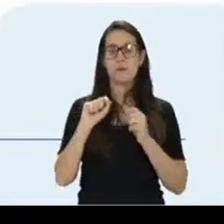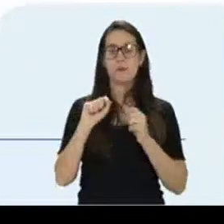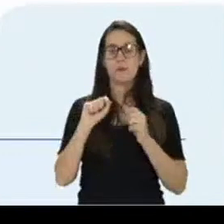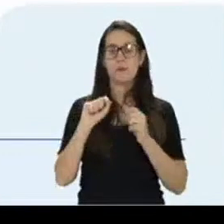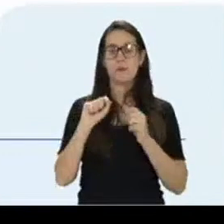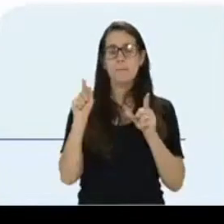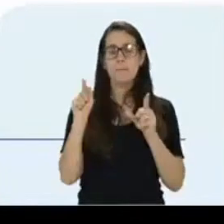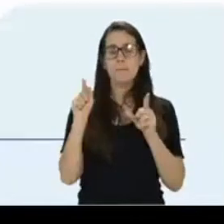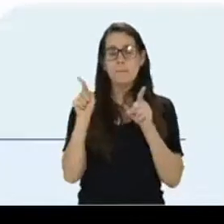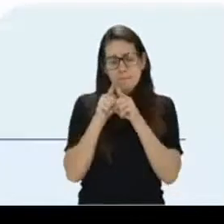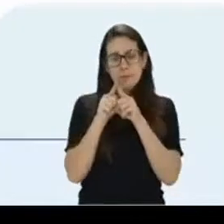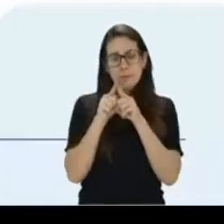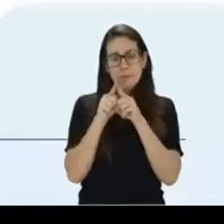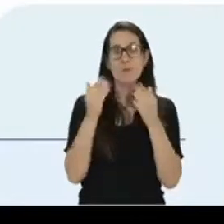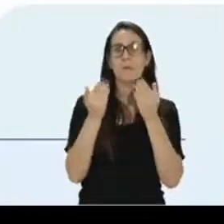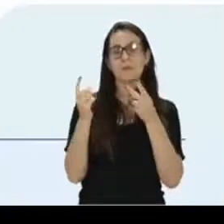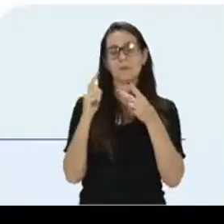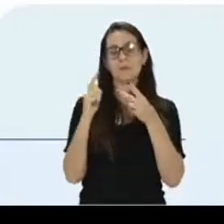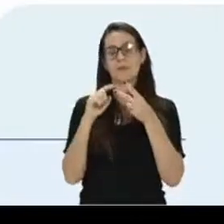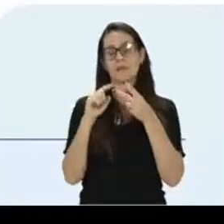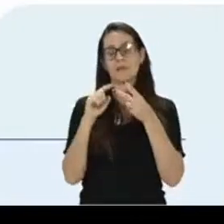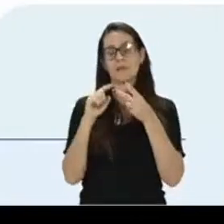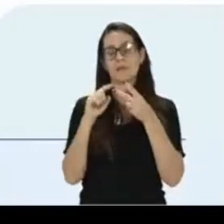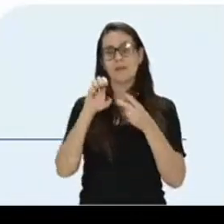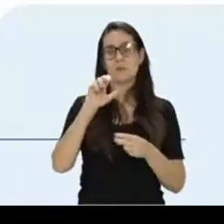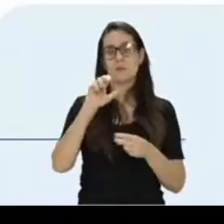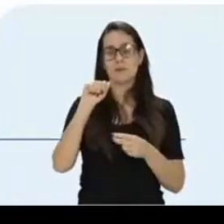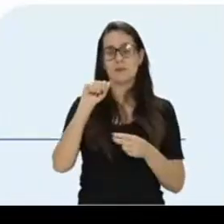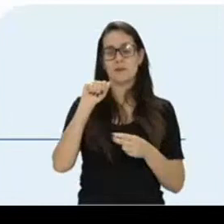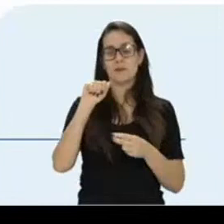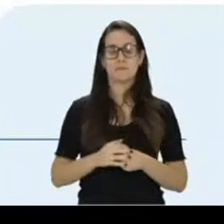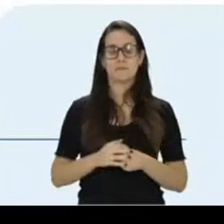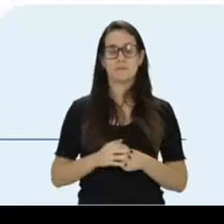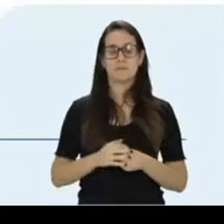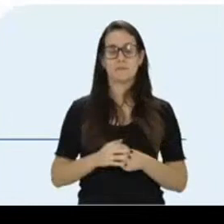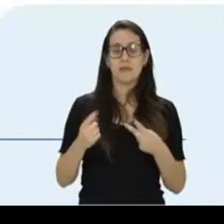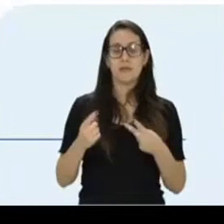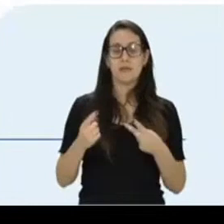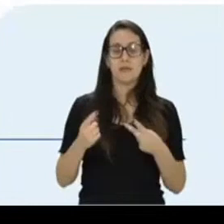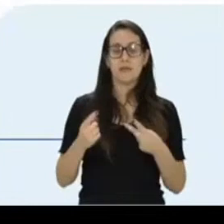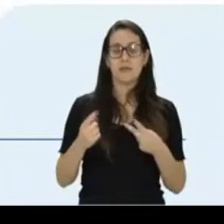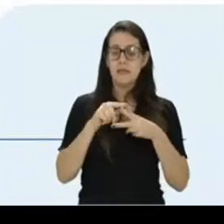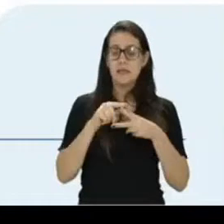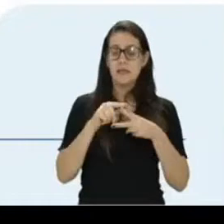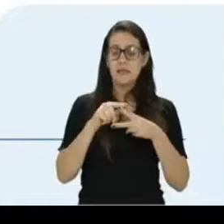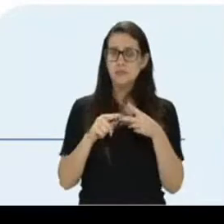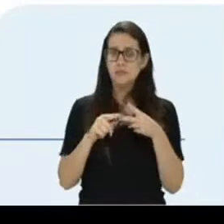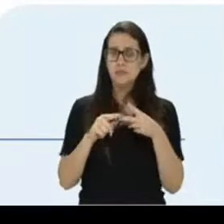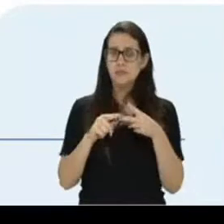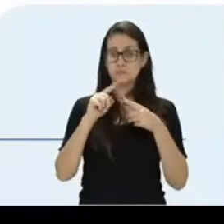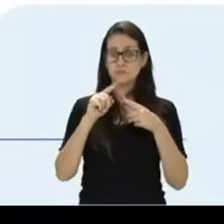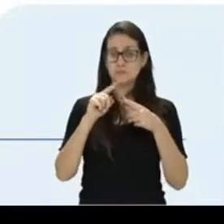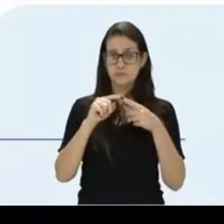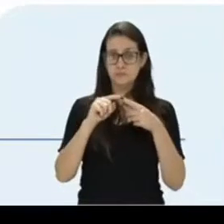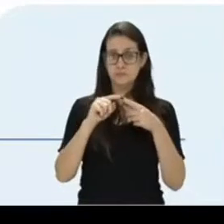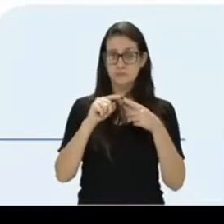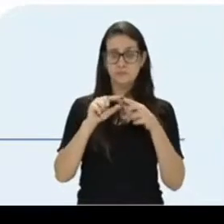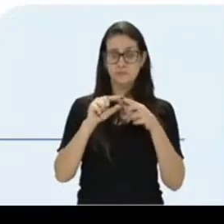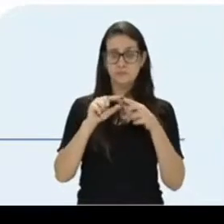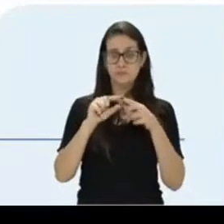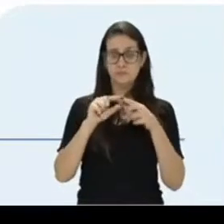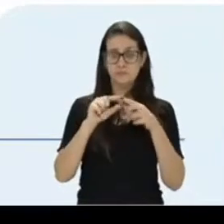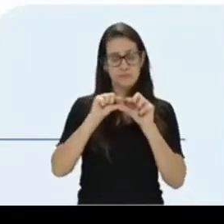minúsculas em comparada com a célula eucarionte. E que nós vemos que elas não possuem essas organelas, então, que nós